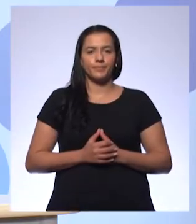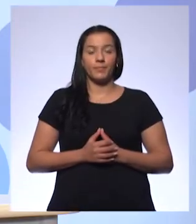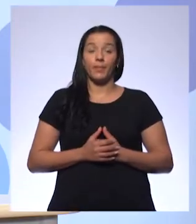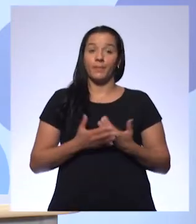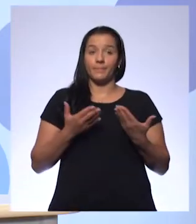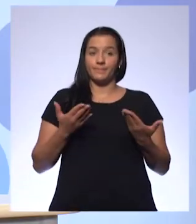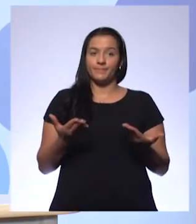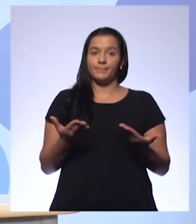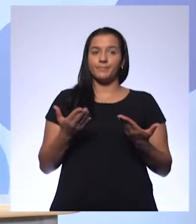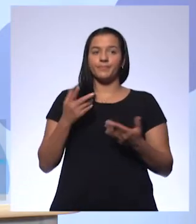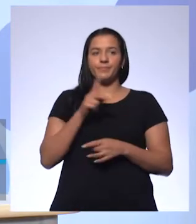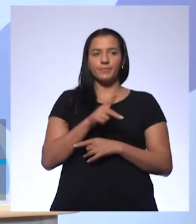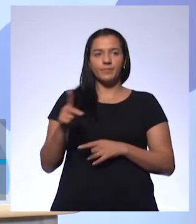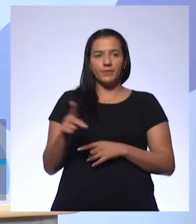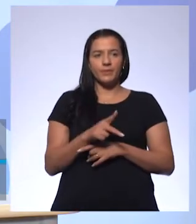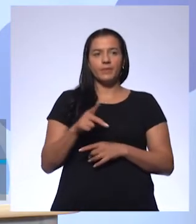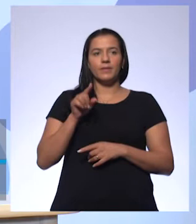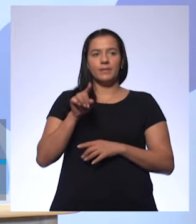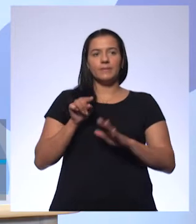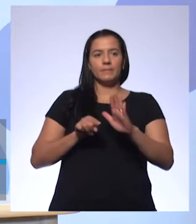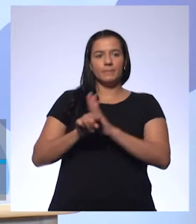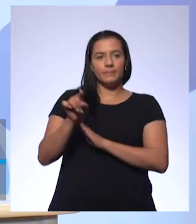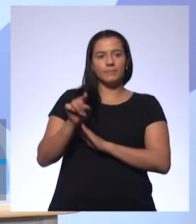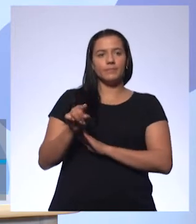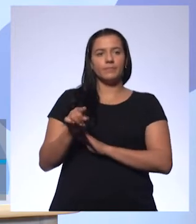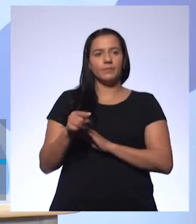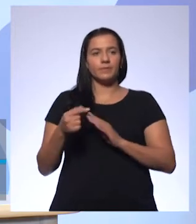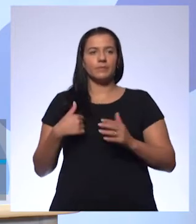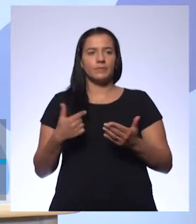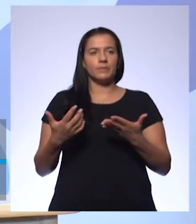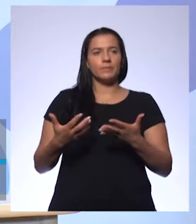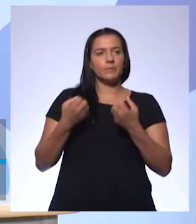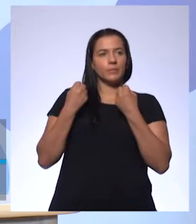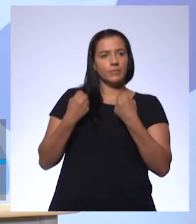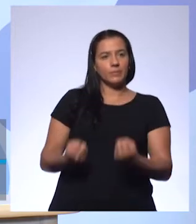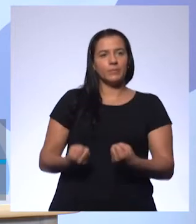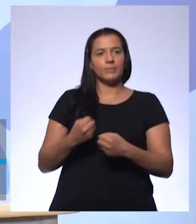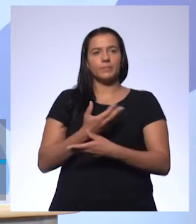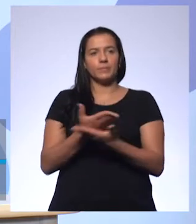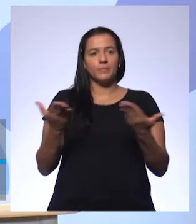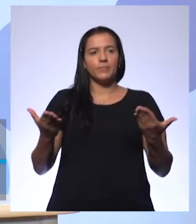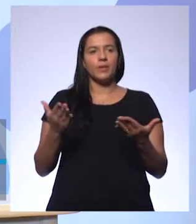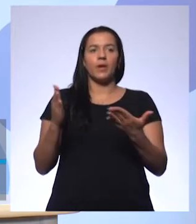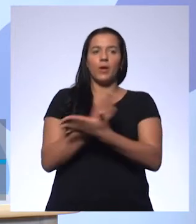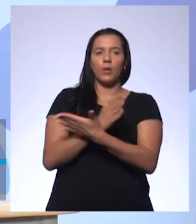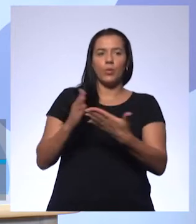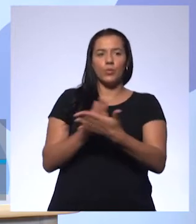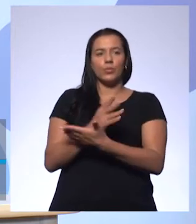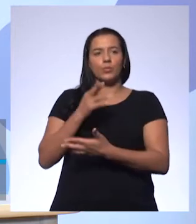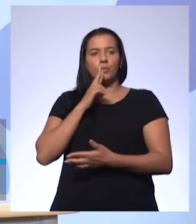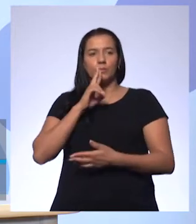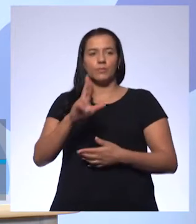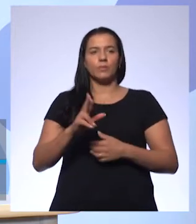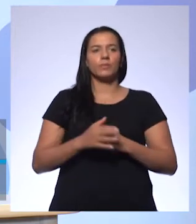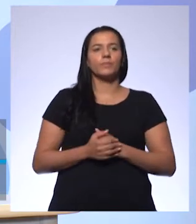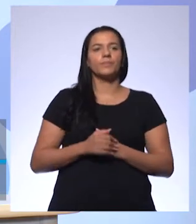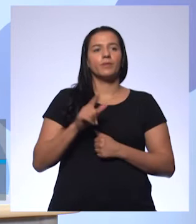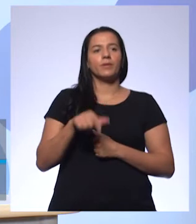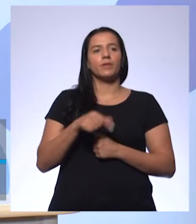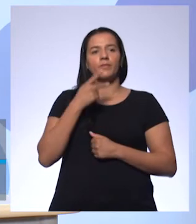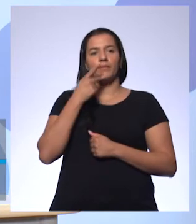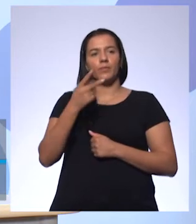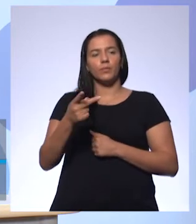Olha, professor, essa pergunta aí já pegou um pouco mais pesado aí com o pessoal, mas alguns responderam aqui legal. O vírus,